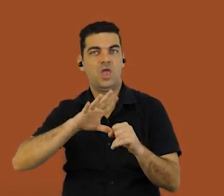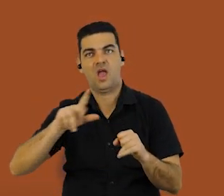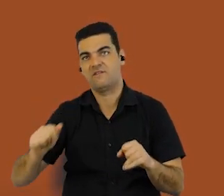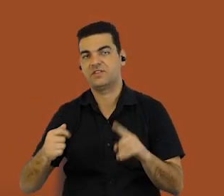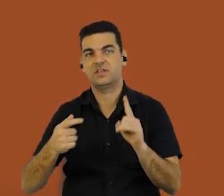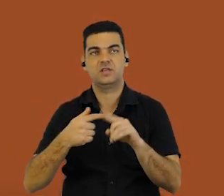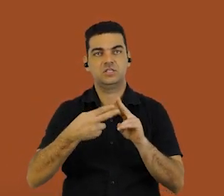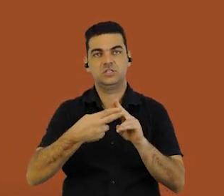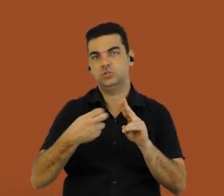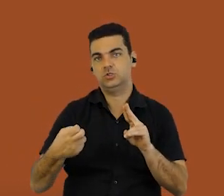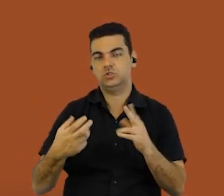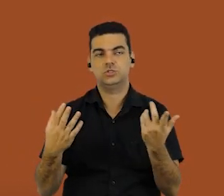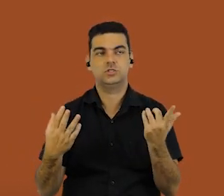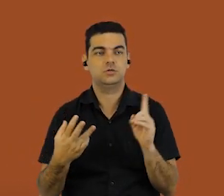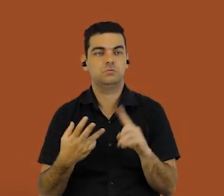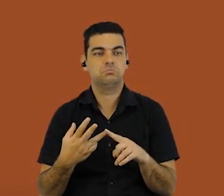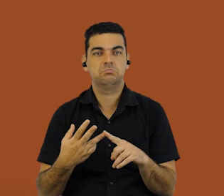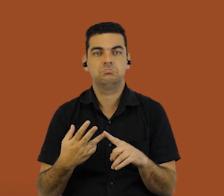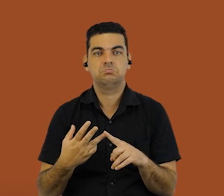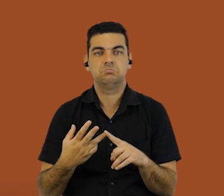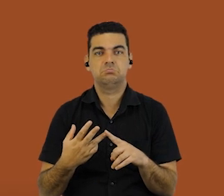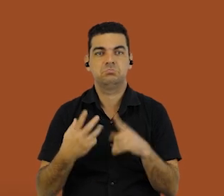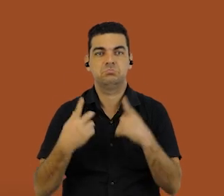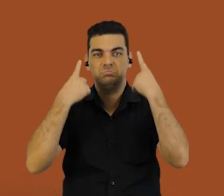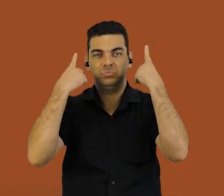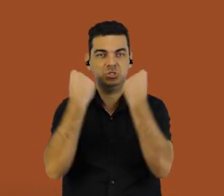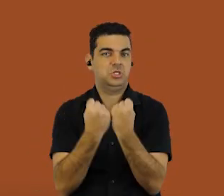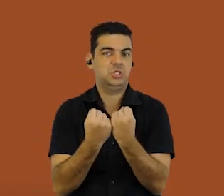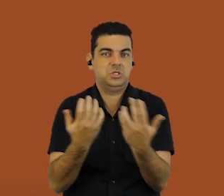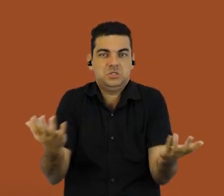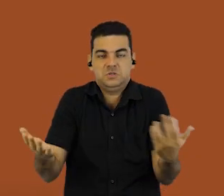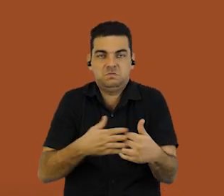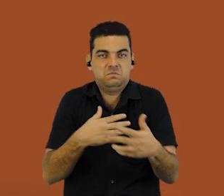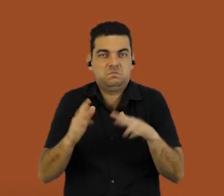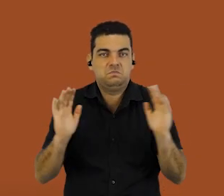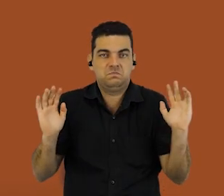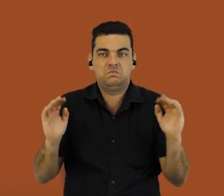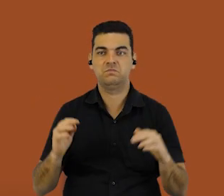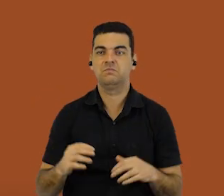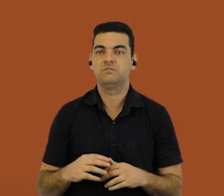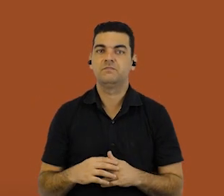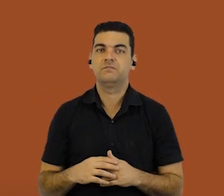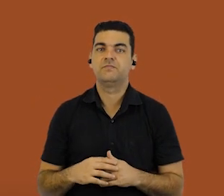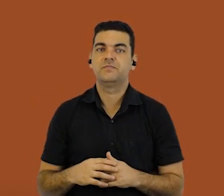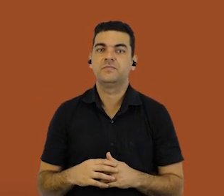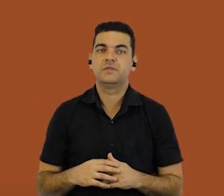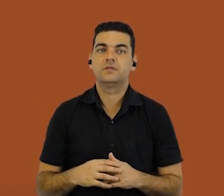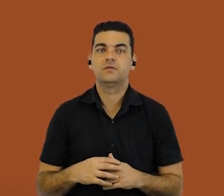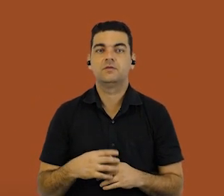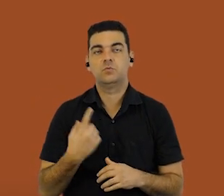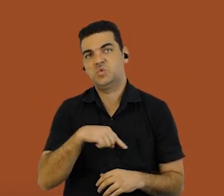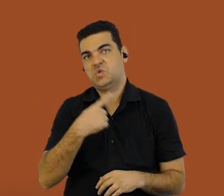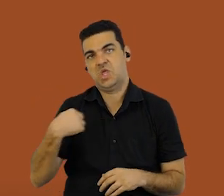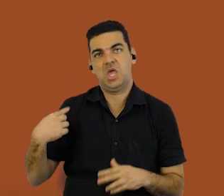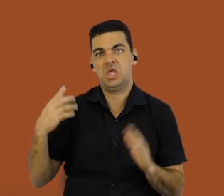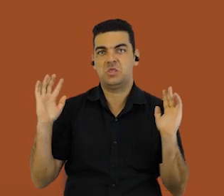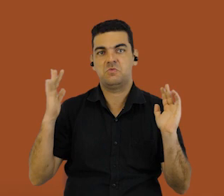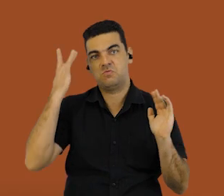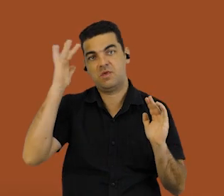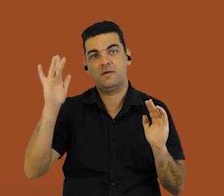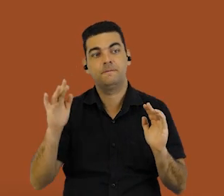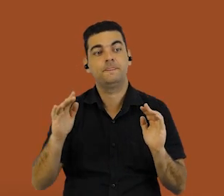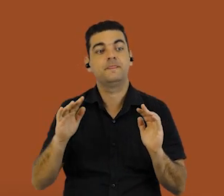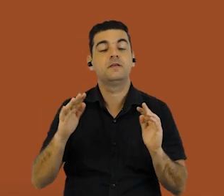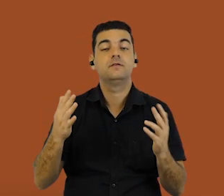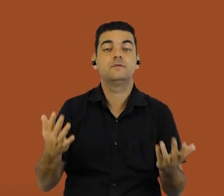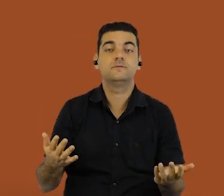povos africanos, os povos indígenas, os povos chineses, pode fomentar a criatividade